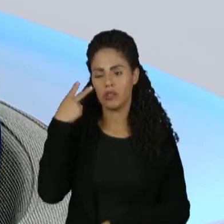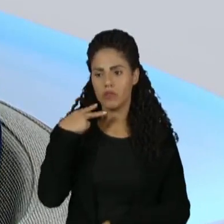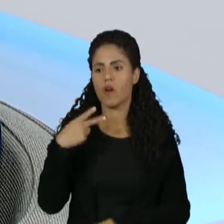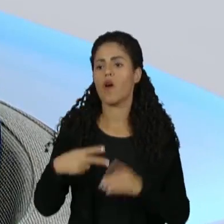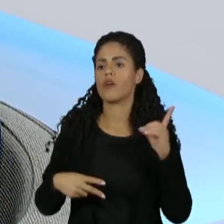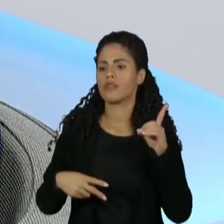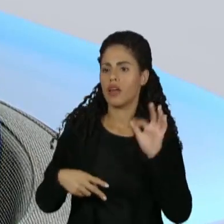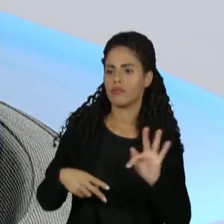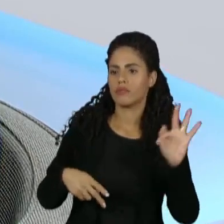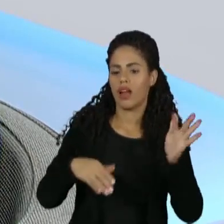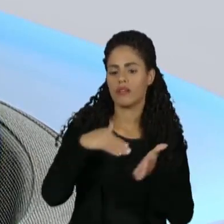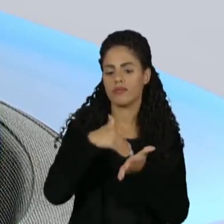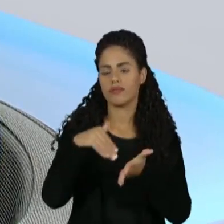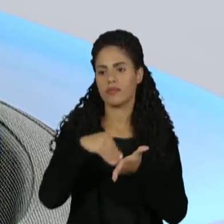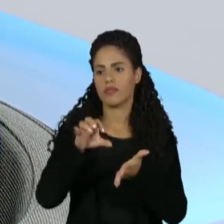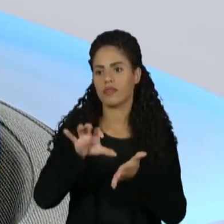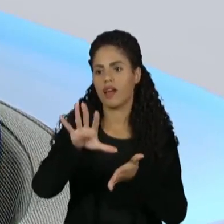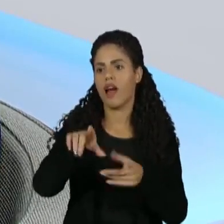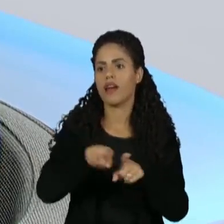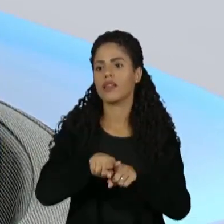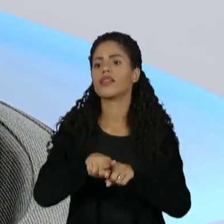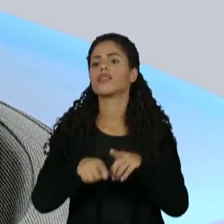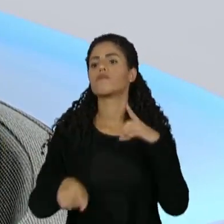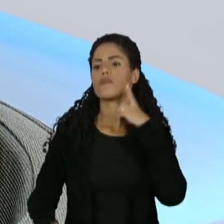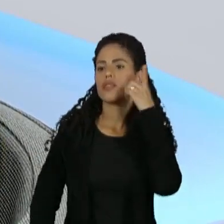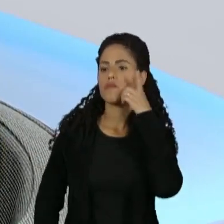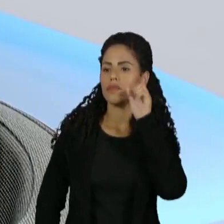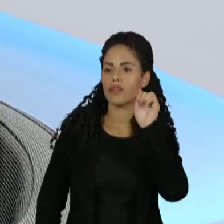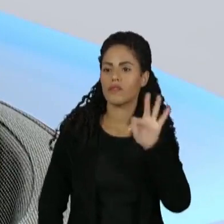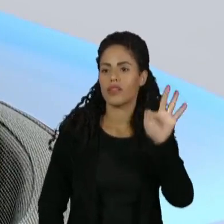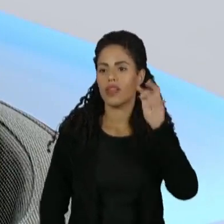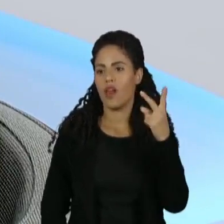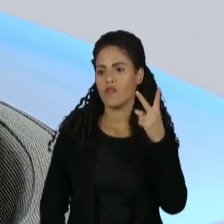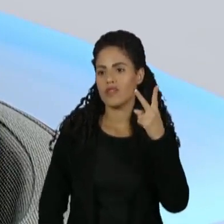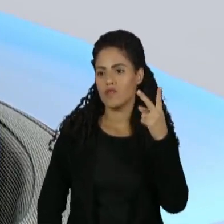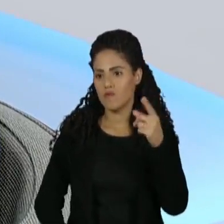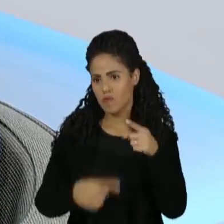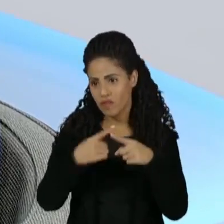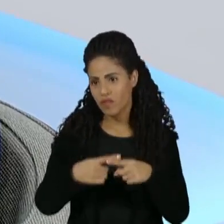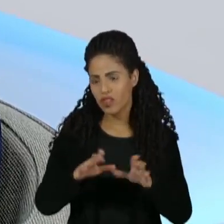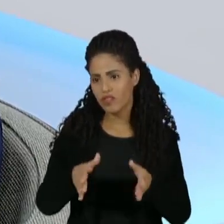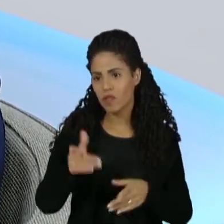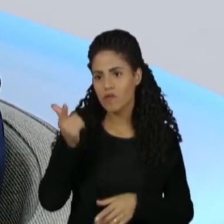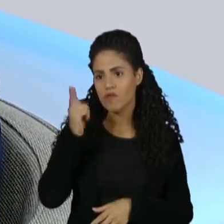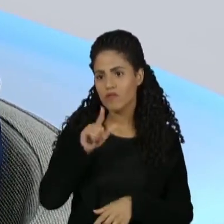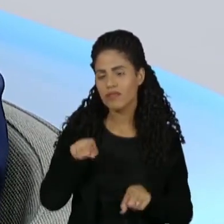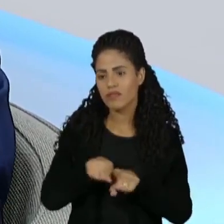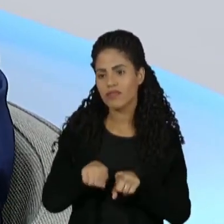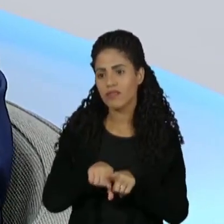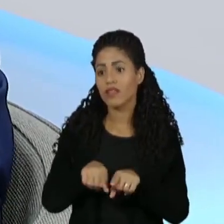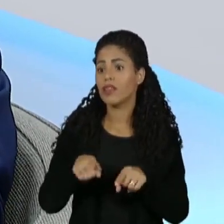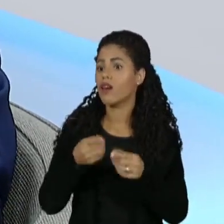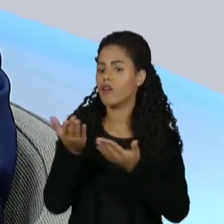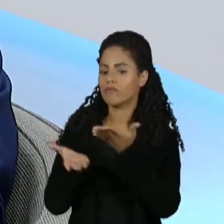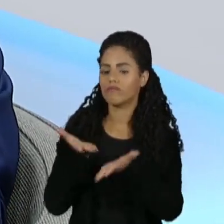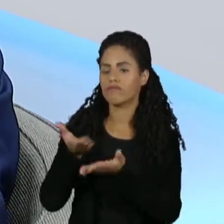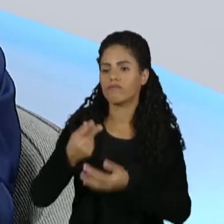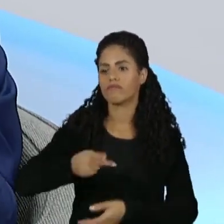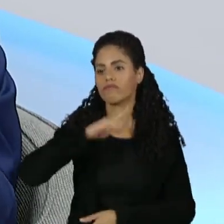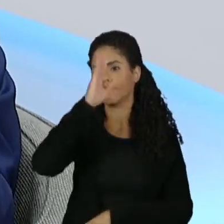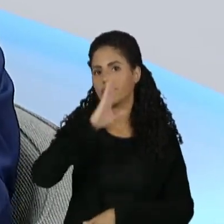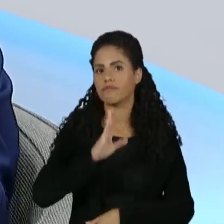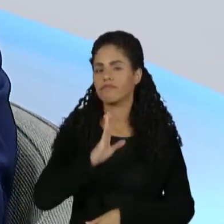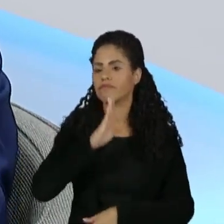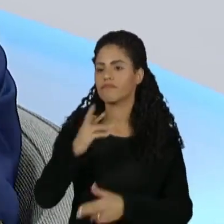vezes secretário de estado deputado federal agora por segundo mandato E agora tem a honra de servir ao Brasil ao país